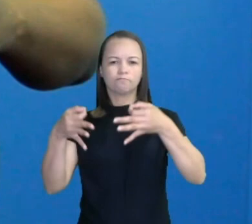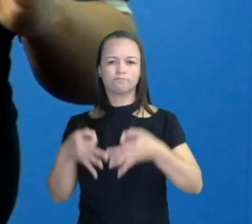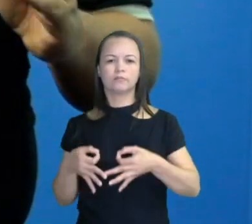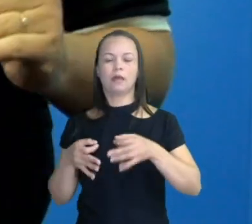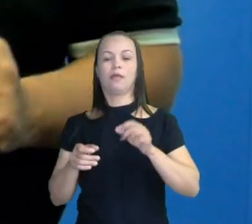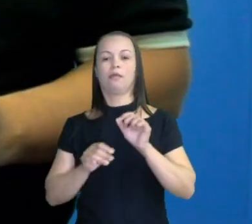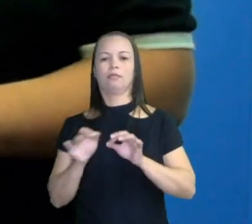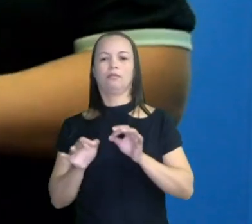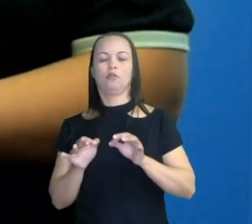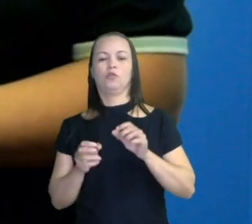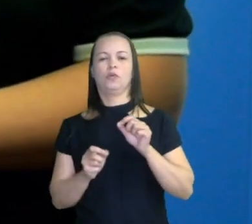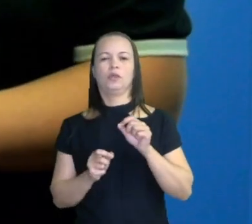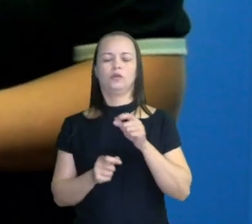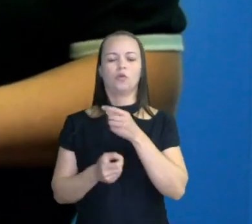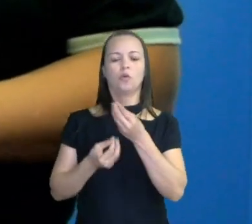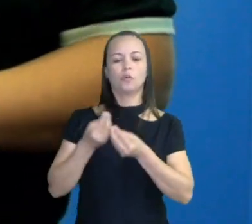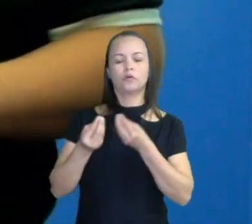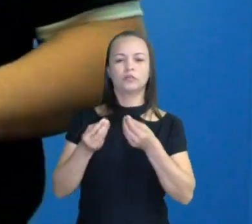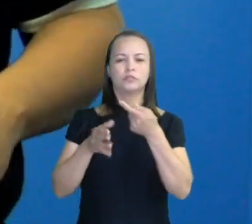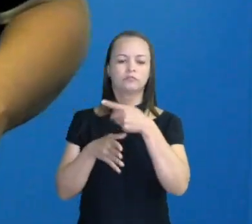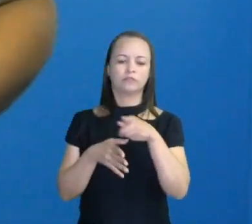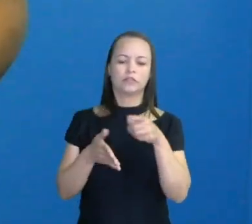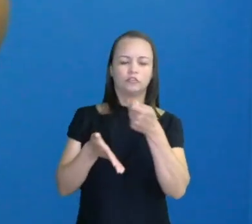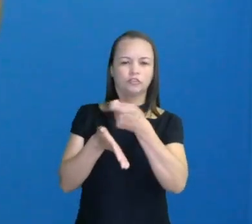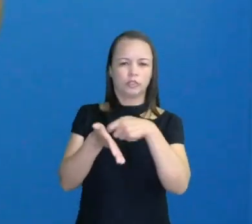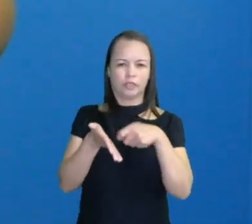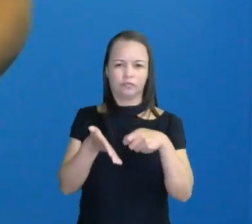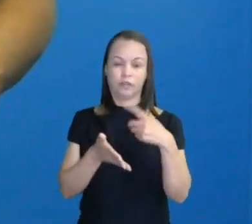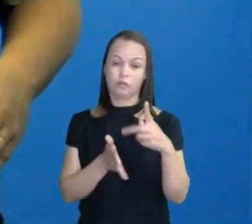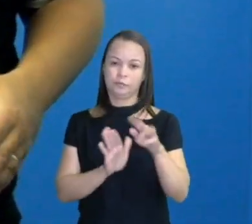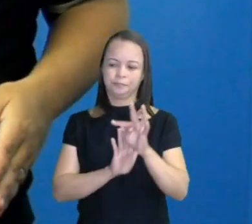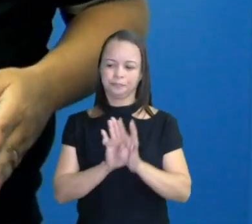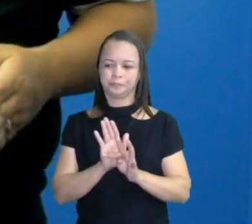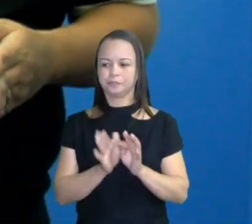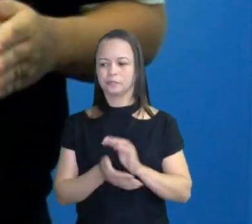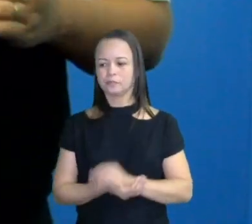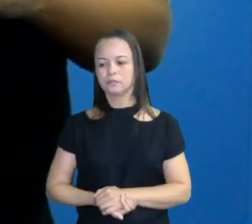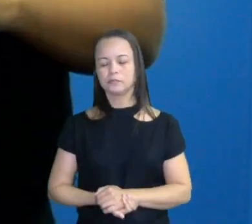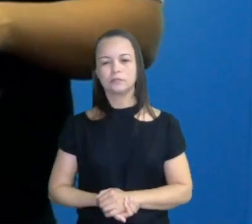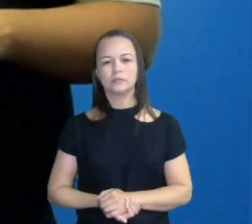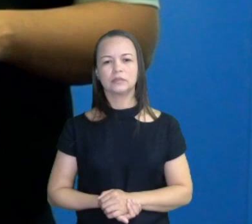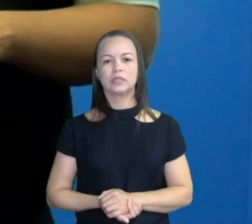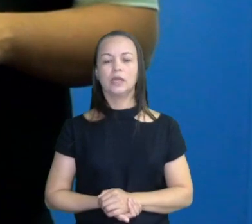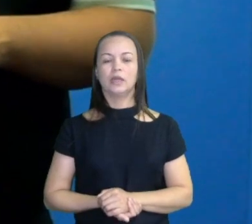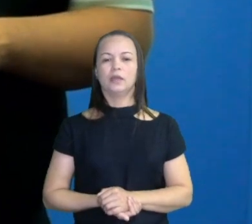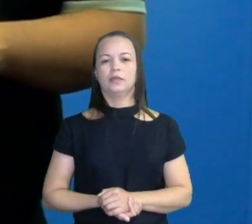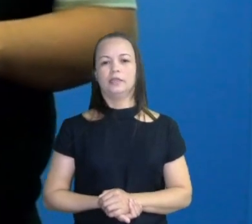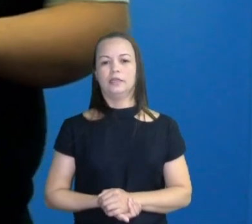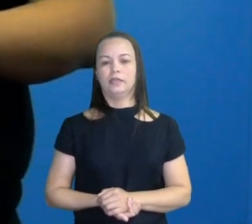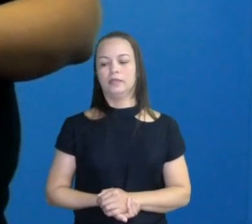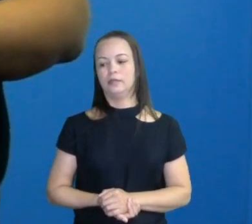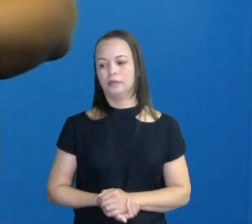definir assim que você vai escrever seu texto, tá bom? Vamos lá? E a função